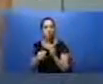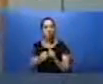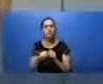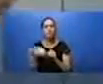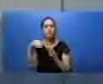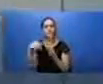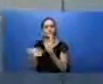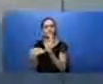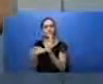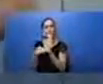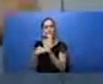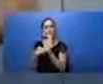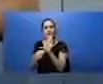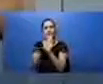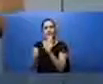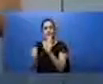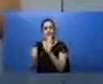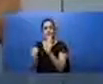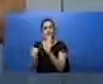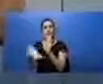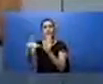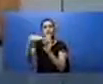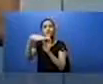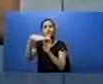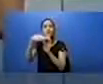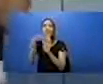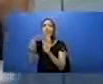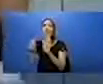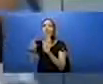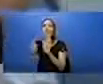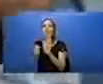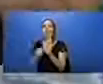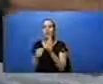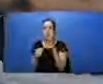10 é 2 vezes quanto?